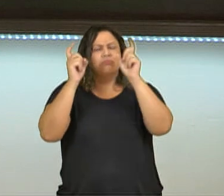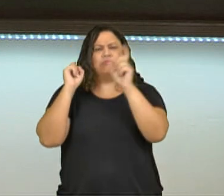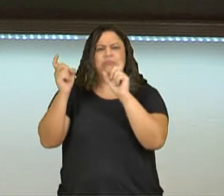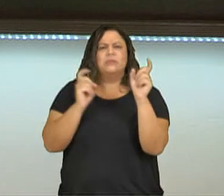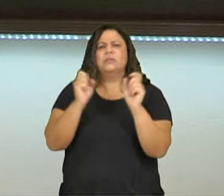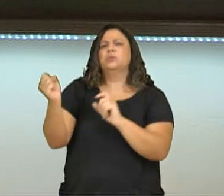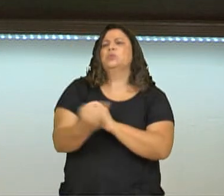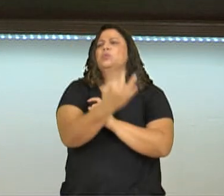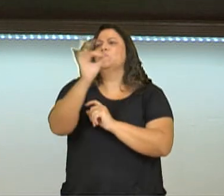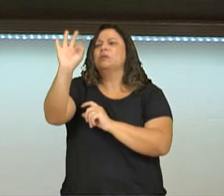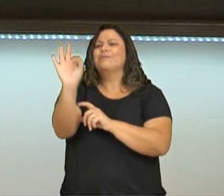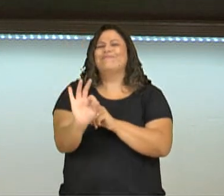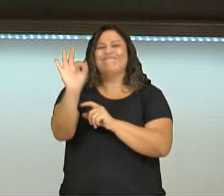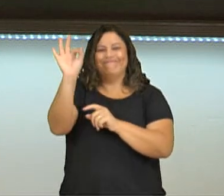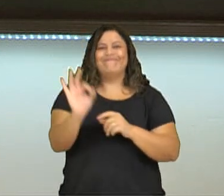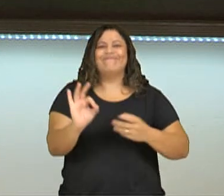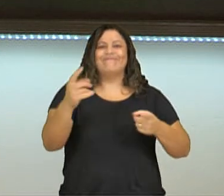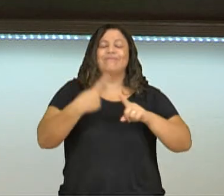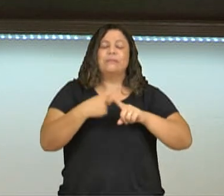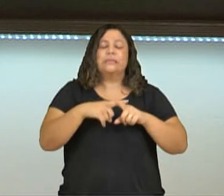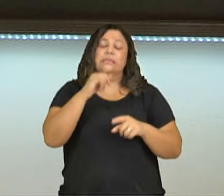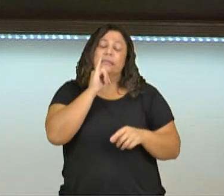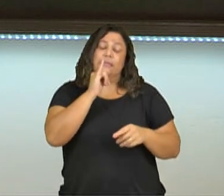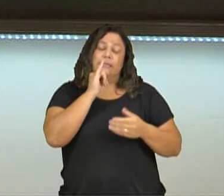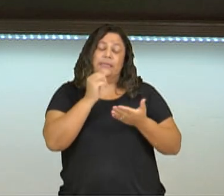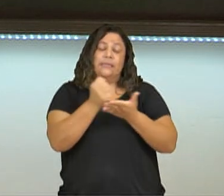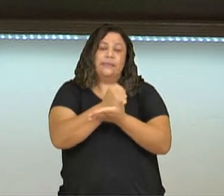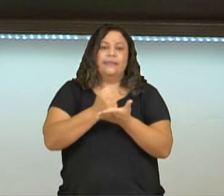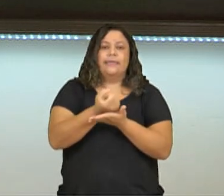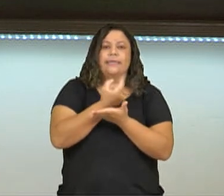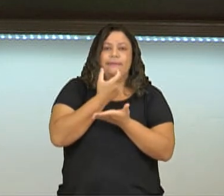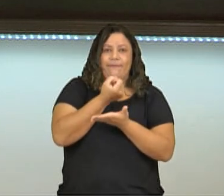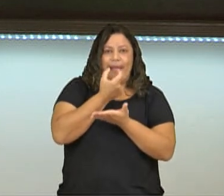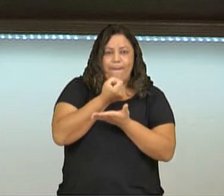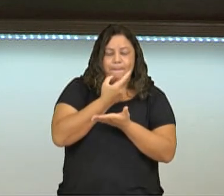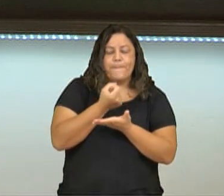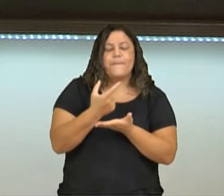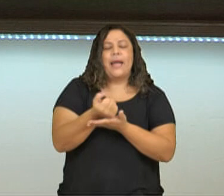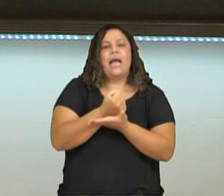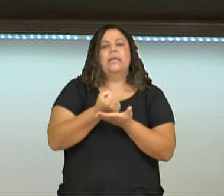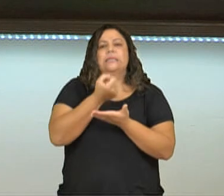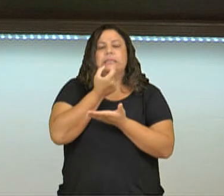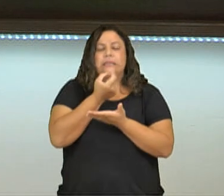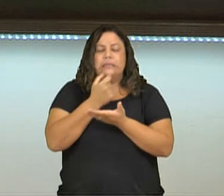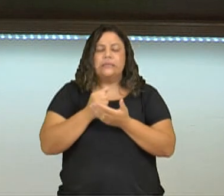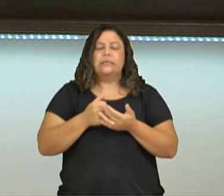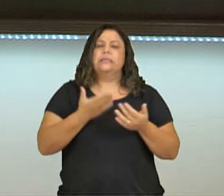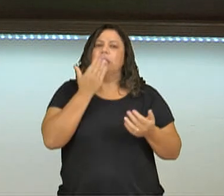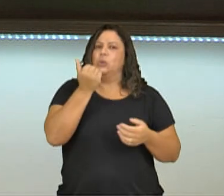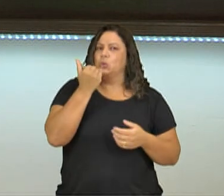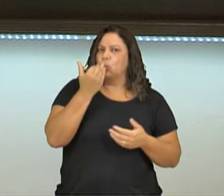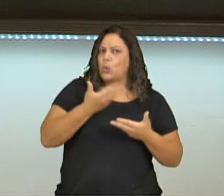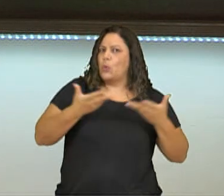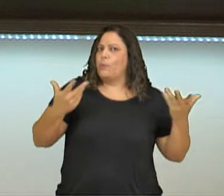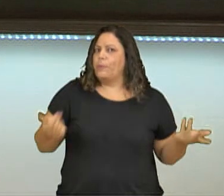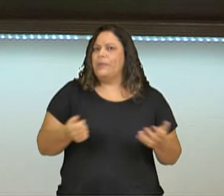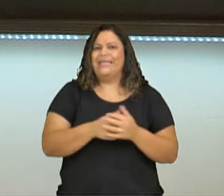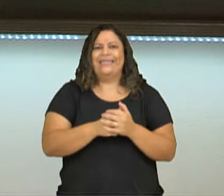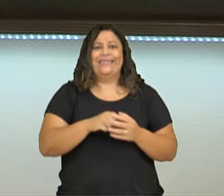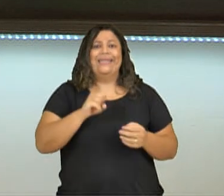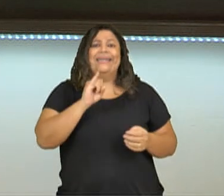de pureza. Porque, por exemplo, na indústria farmacêutica, na indústria de alimentos, tá? Imagine se vai